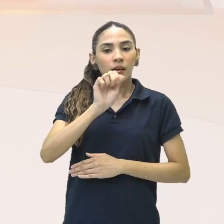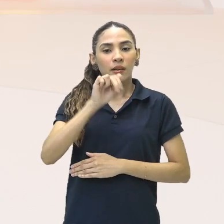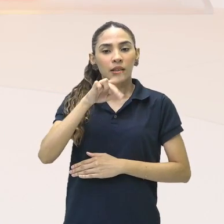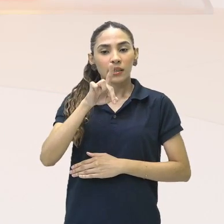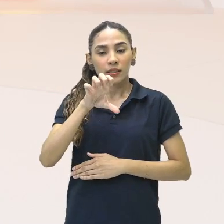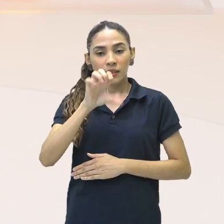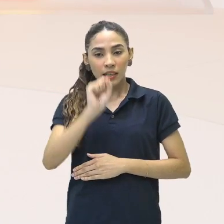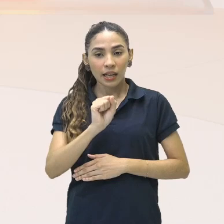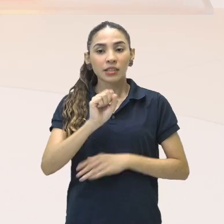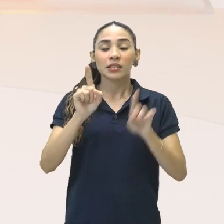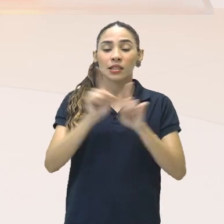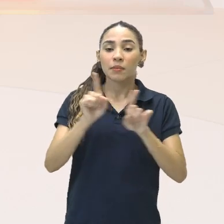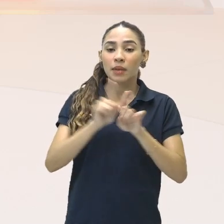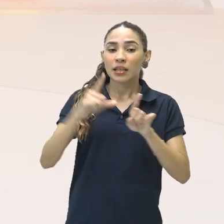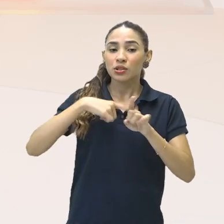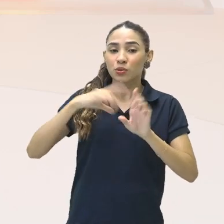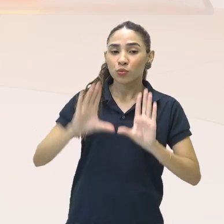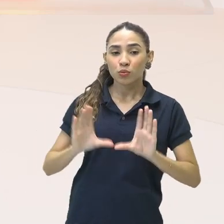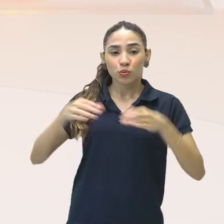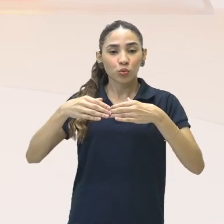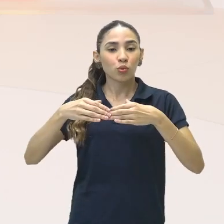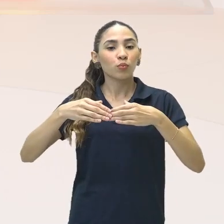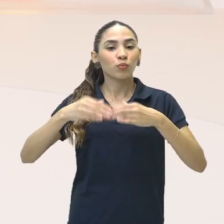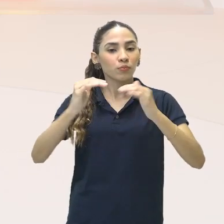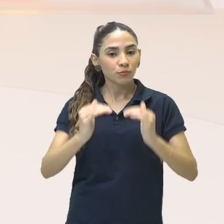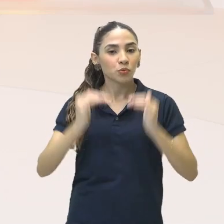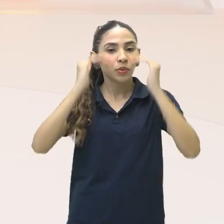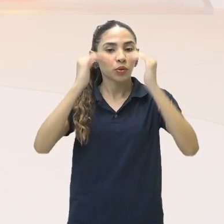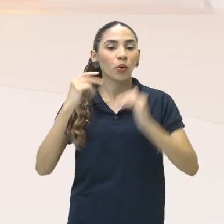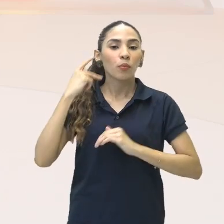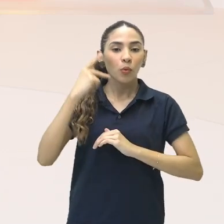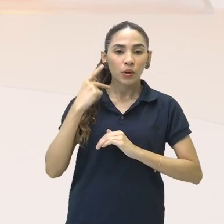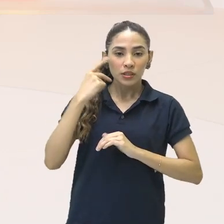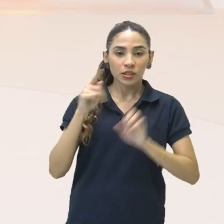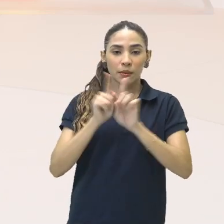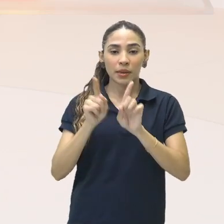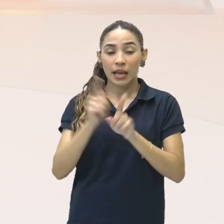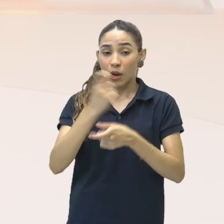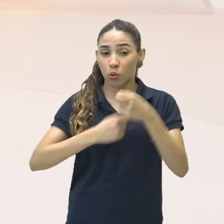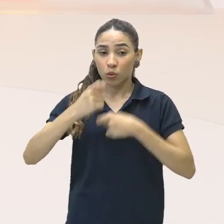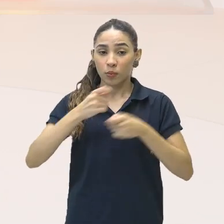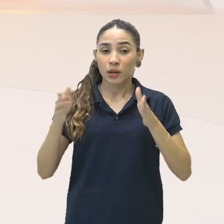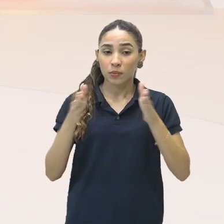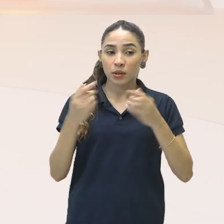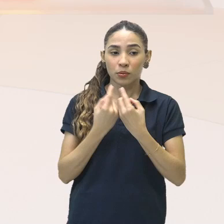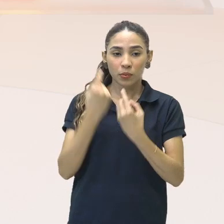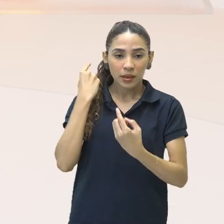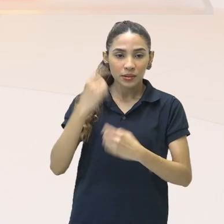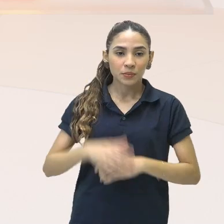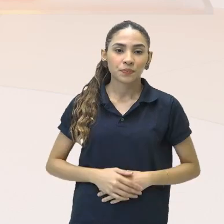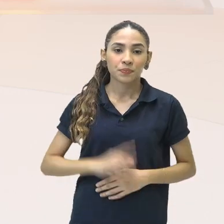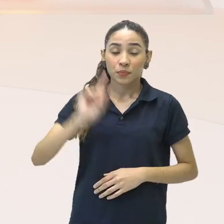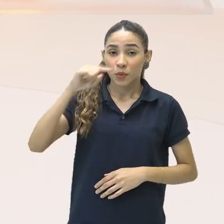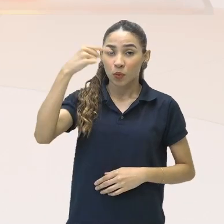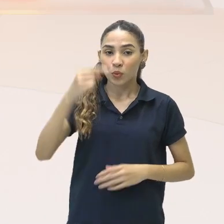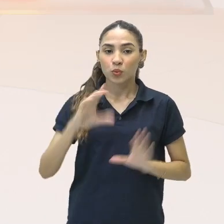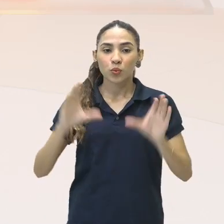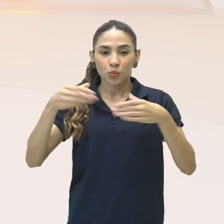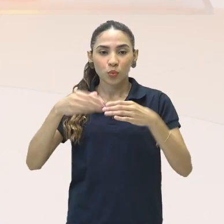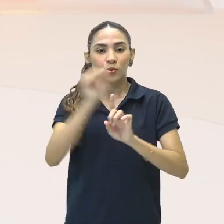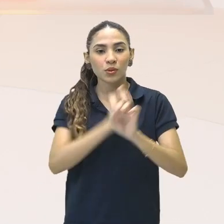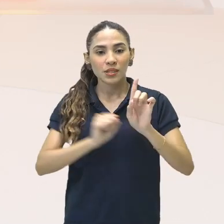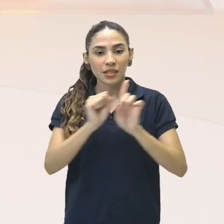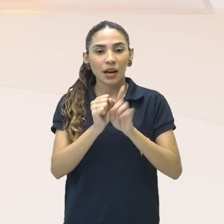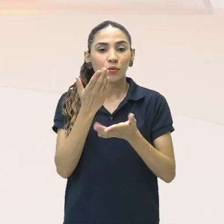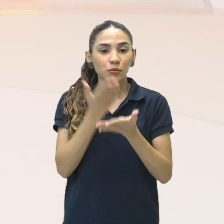e formavam a elite política e econômica da época, certo? O nosso próximo grupo social que nós